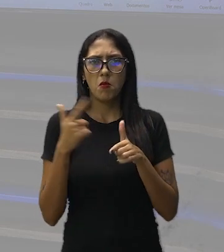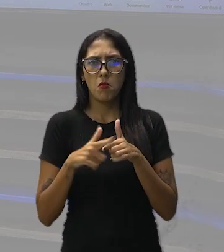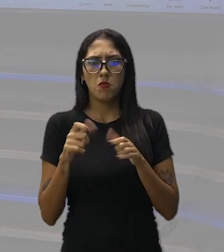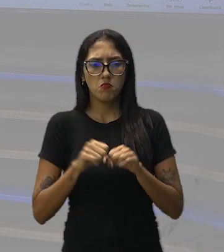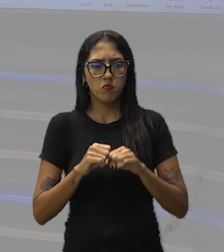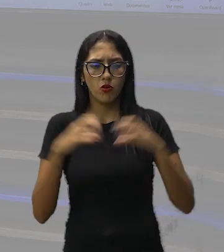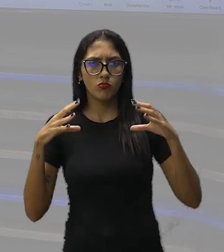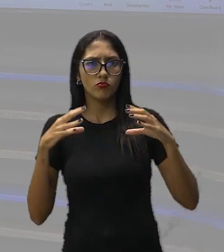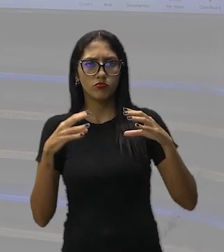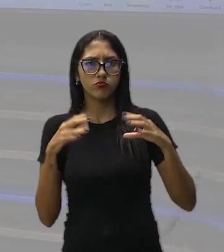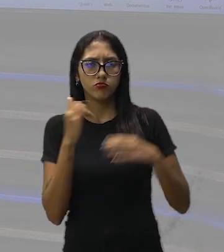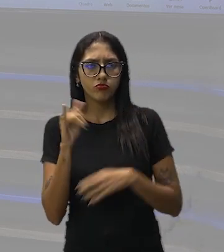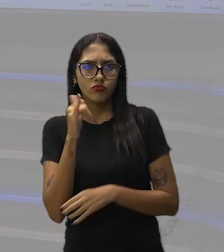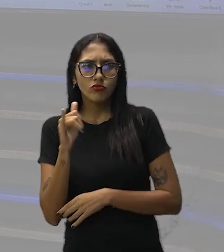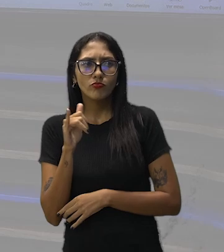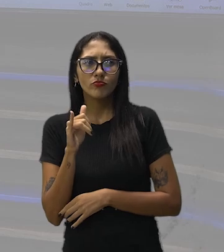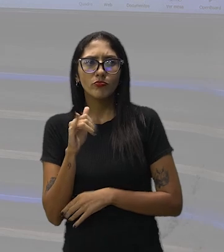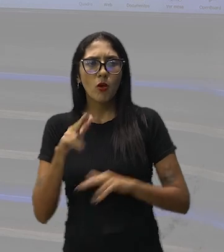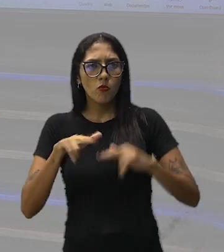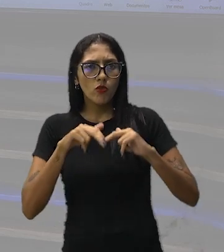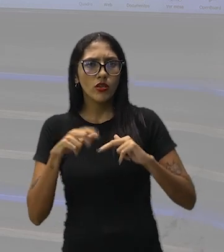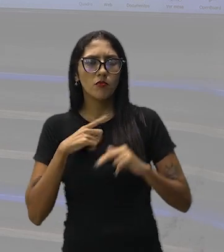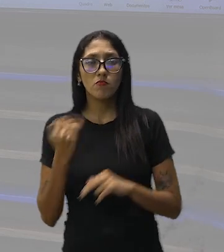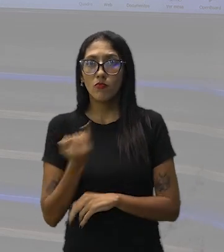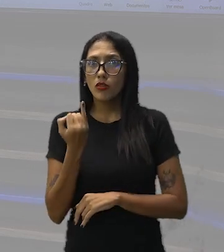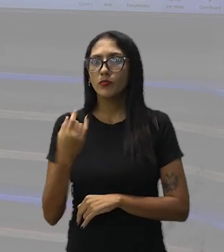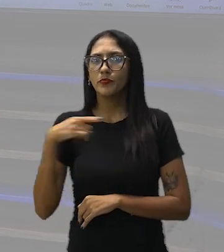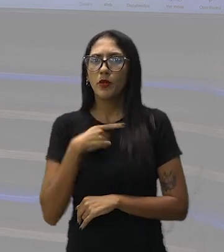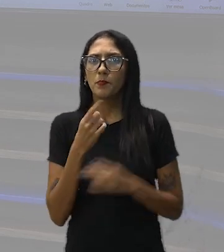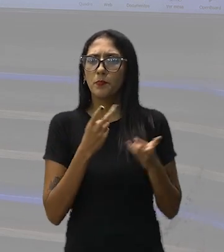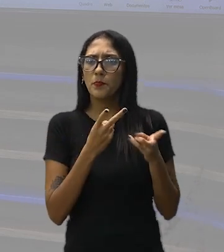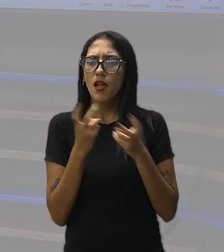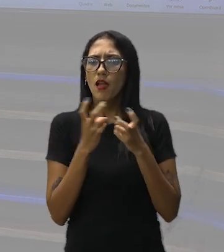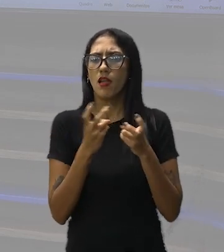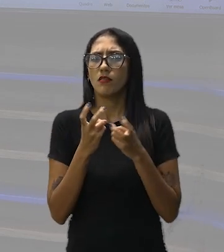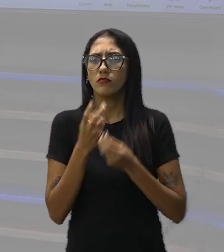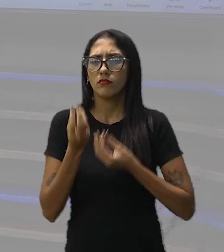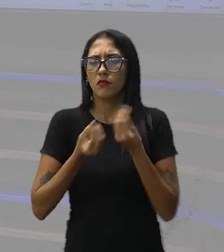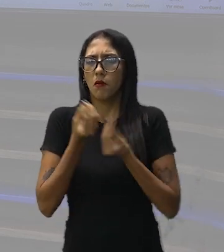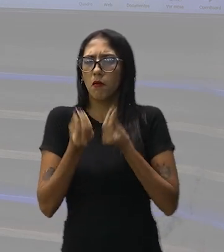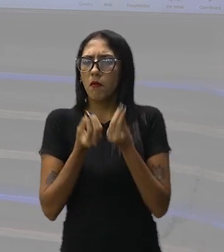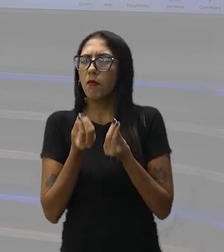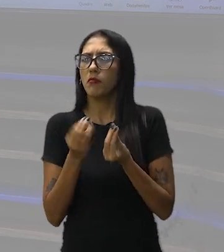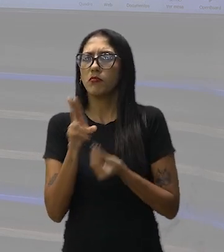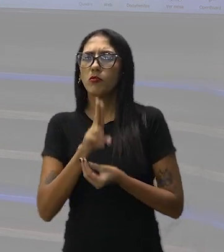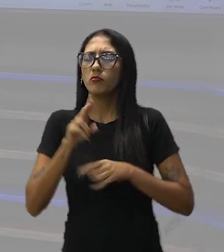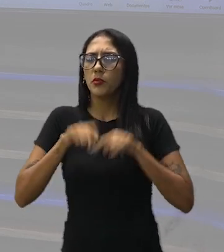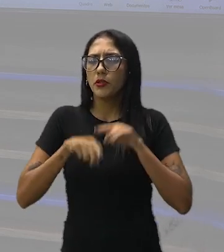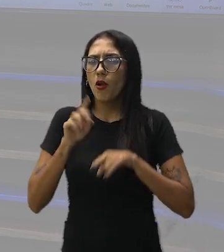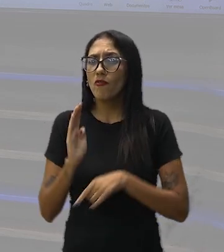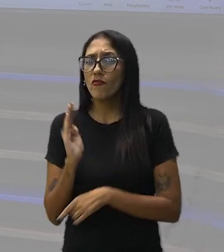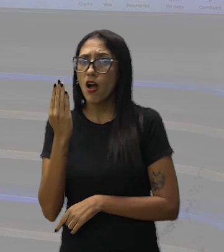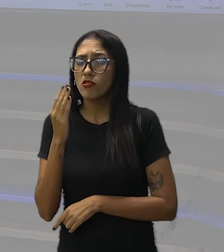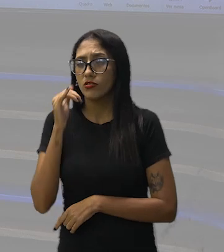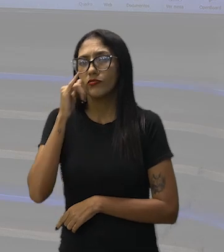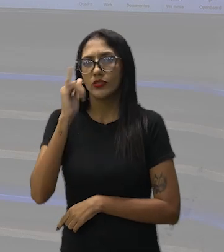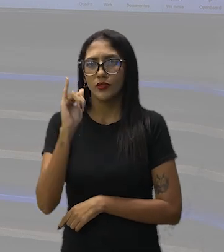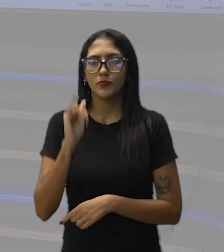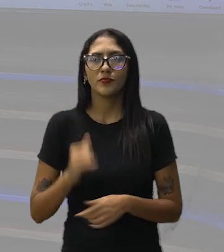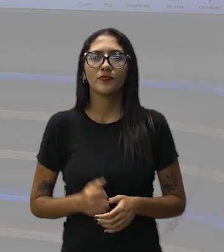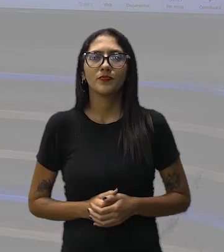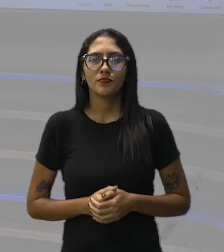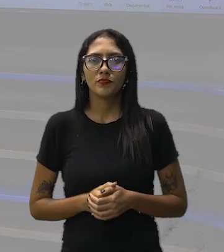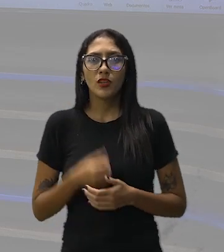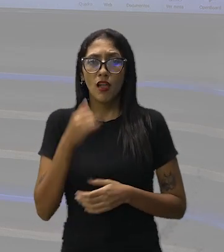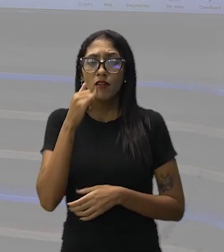bom? Então, é muito importante você verificar a utilização e compra de produtos piratas. Se você